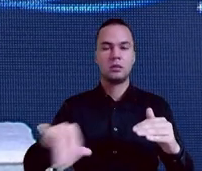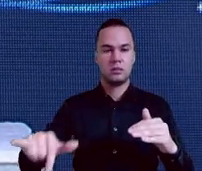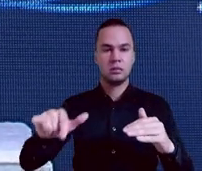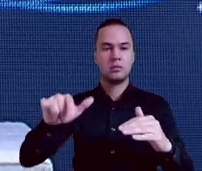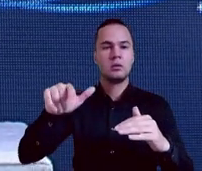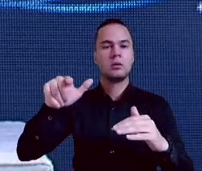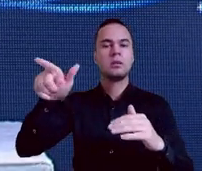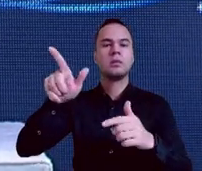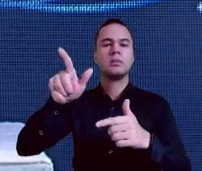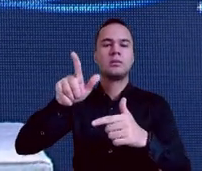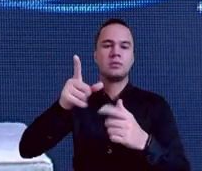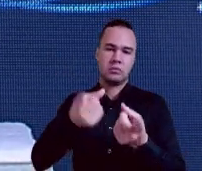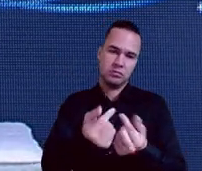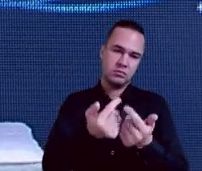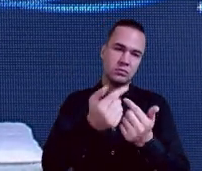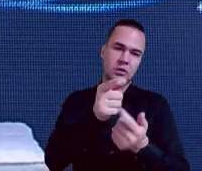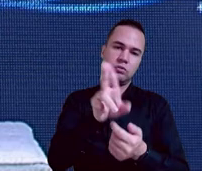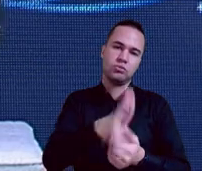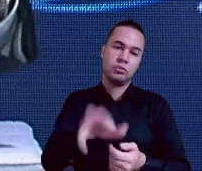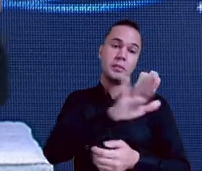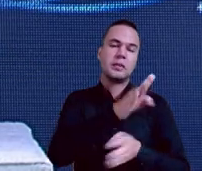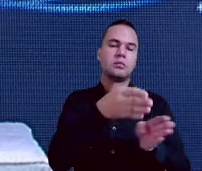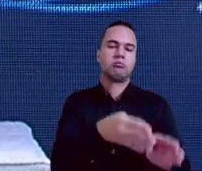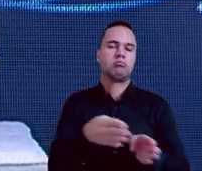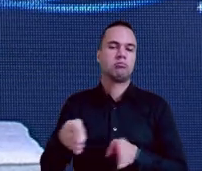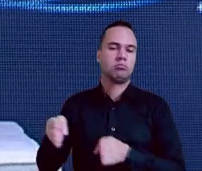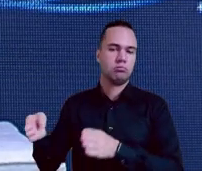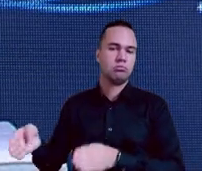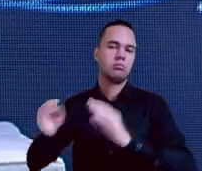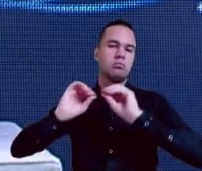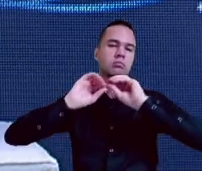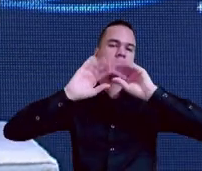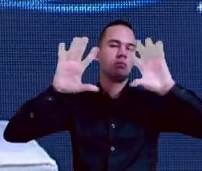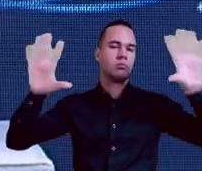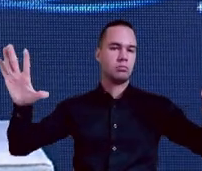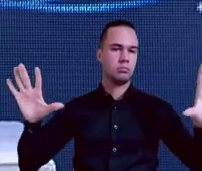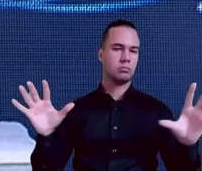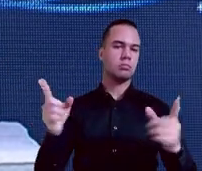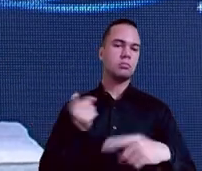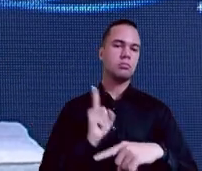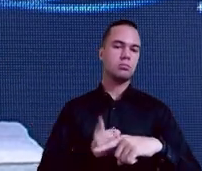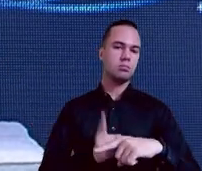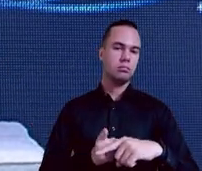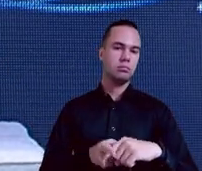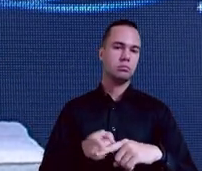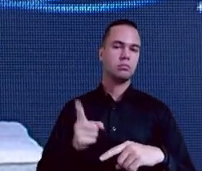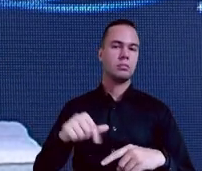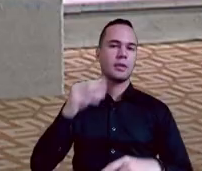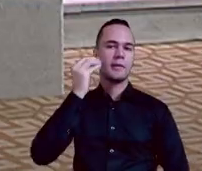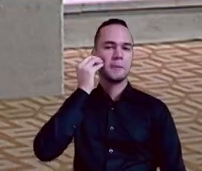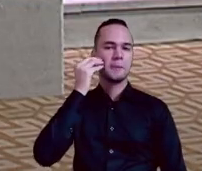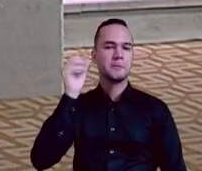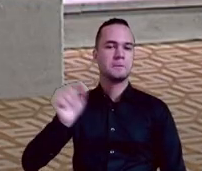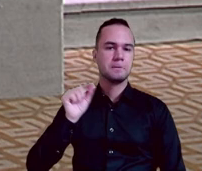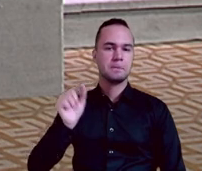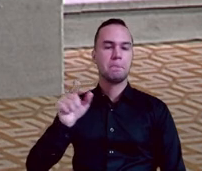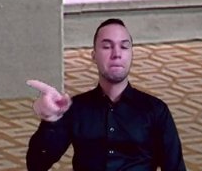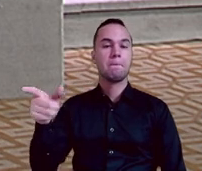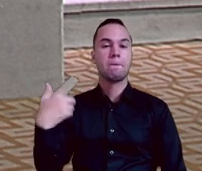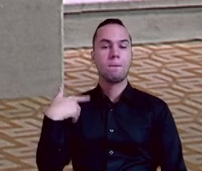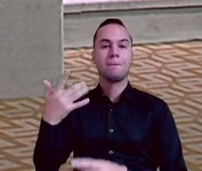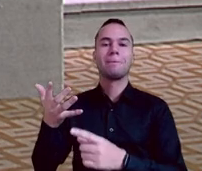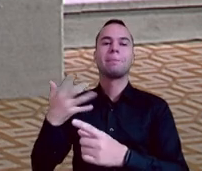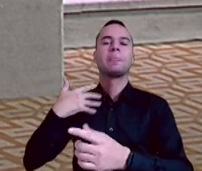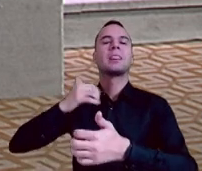queimar a caixa com controle queima caixa com clareza dos motivos que tá queimando e o que está sendo testado é qualidade do Cash Burn uma qualidade